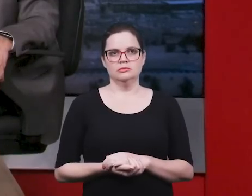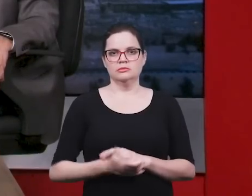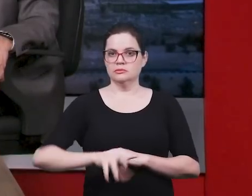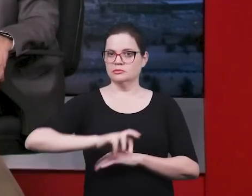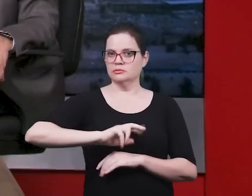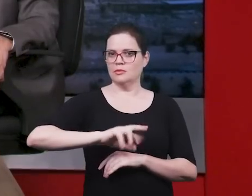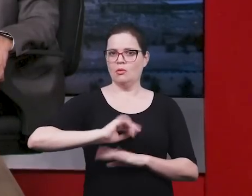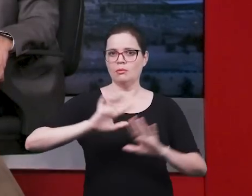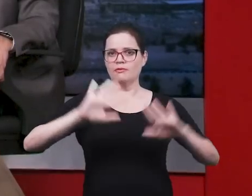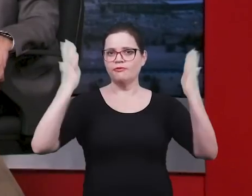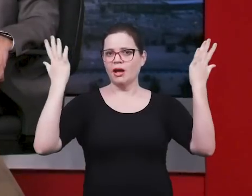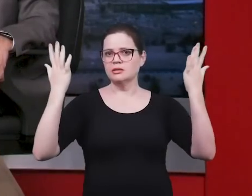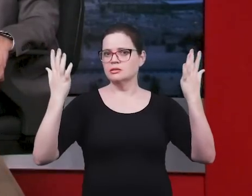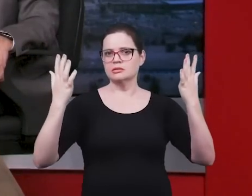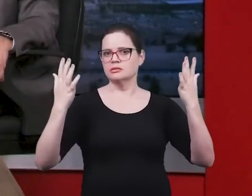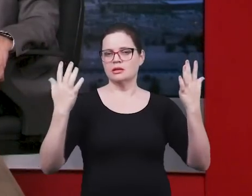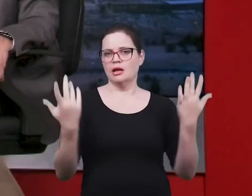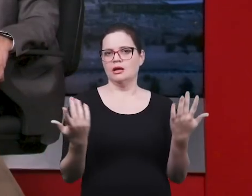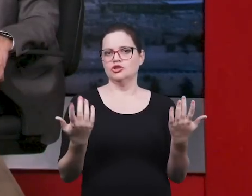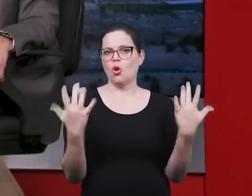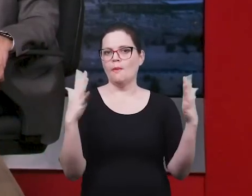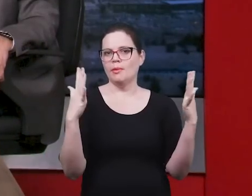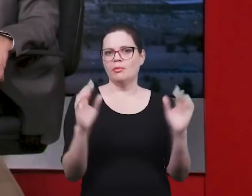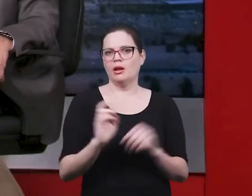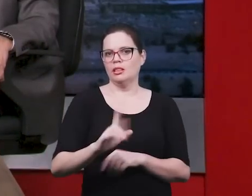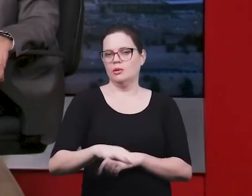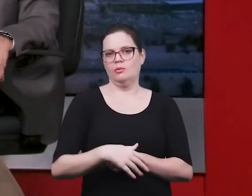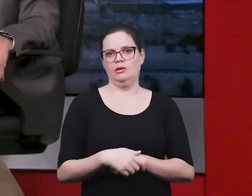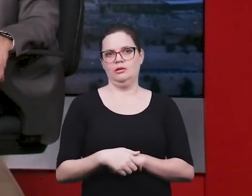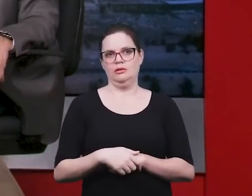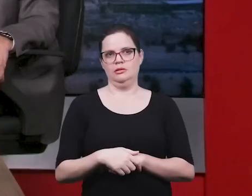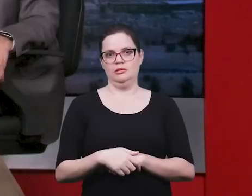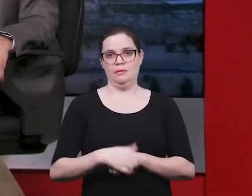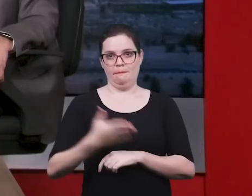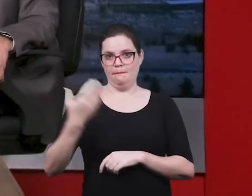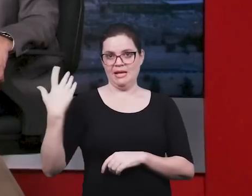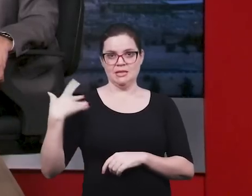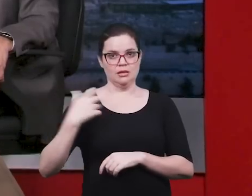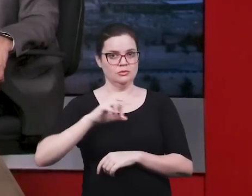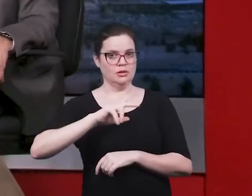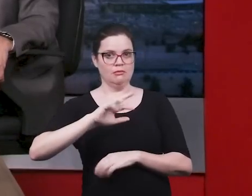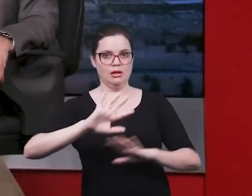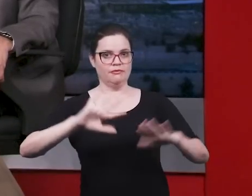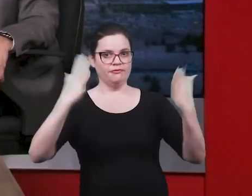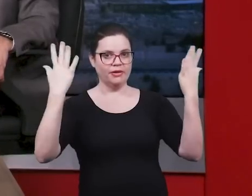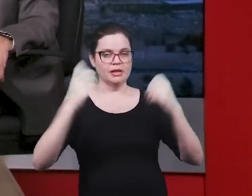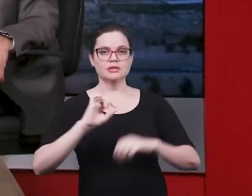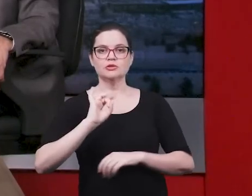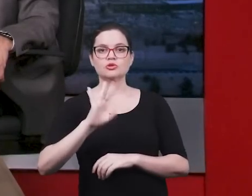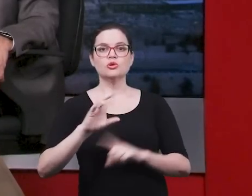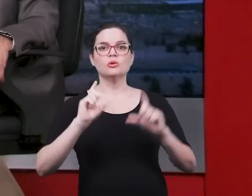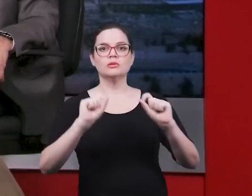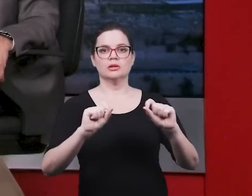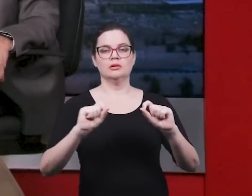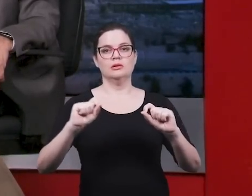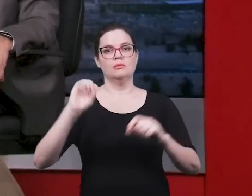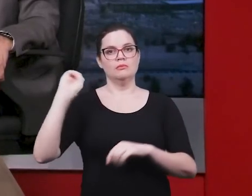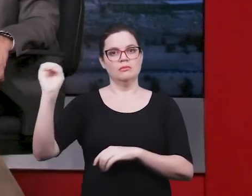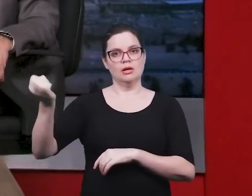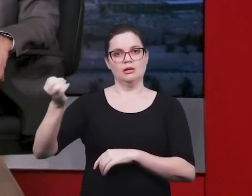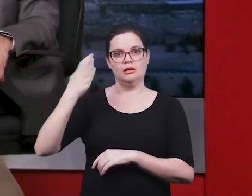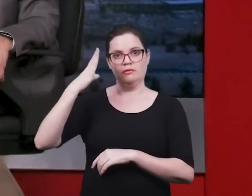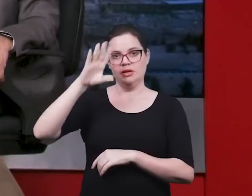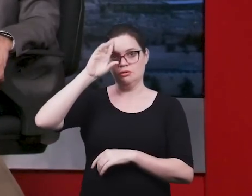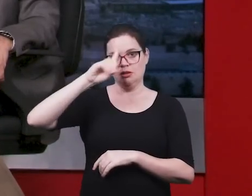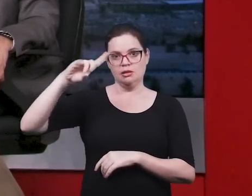uma festa assim, né? Na verdade, na época não foi considerado uma festa, foi considerado um ato, uma revelação